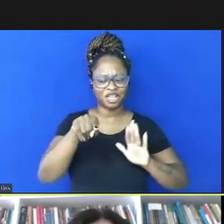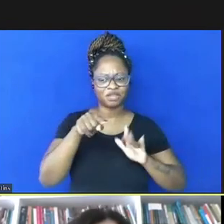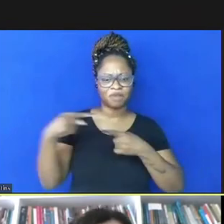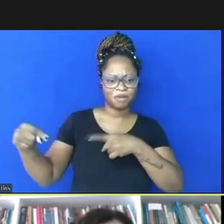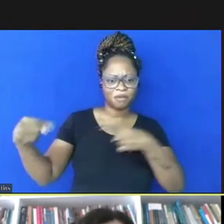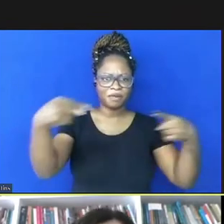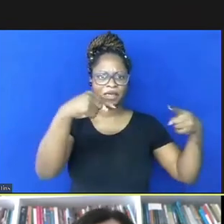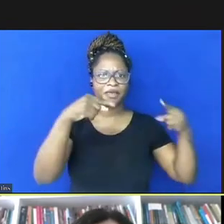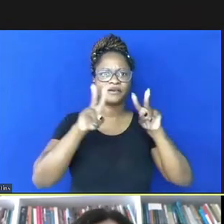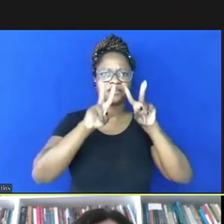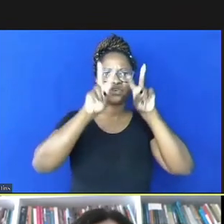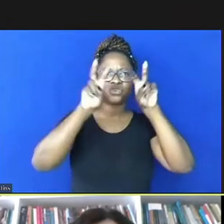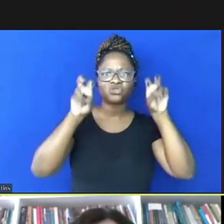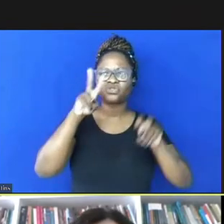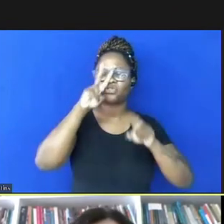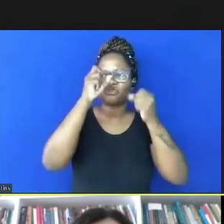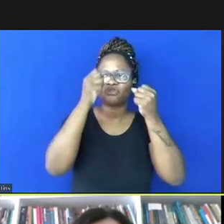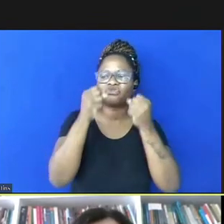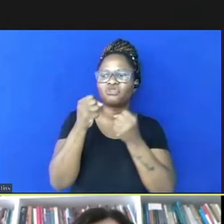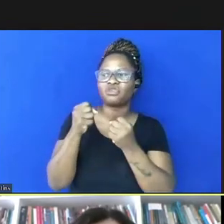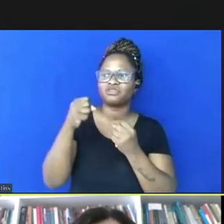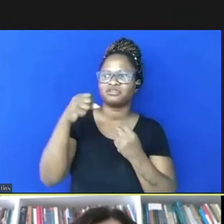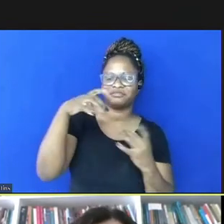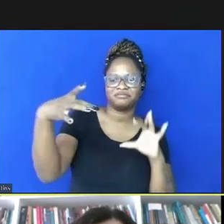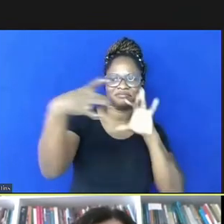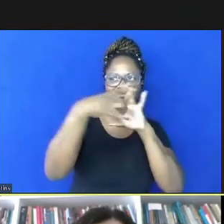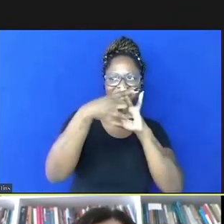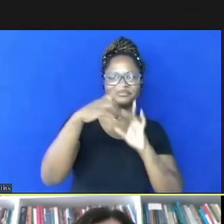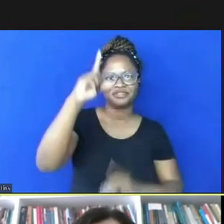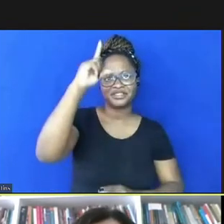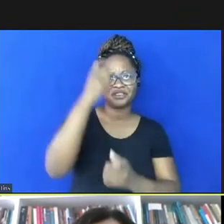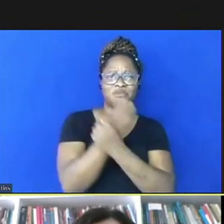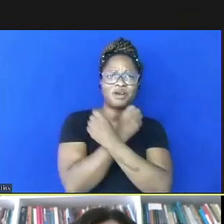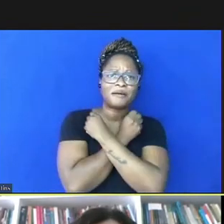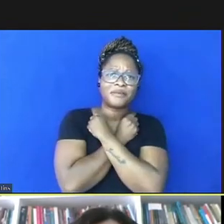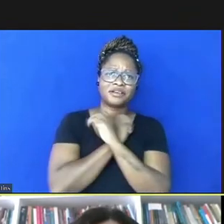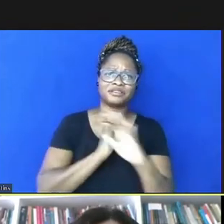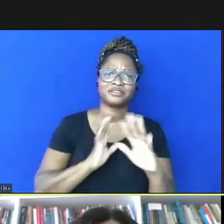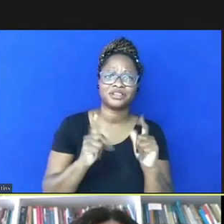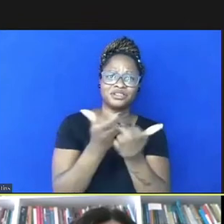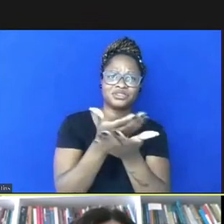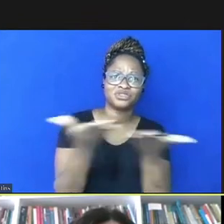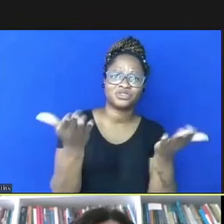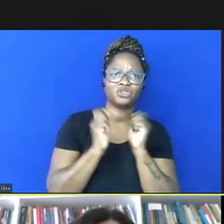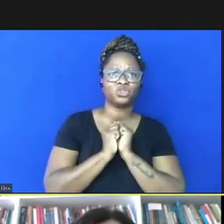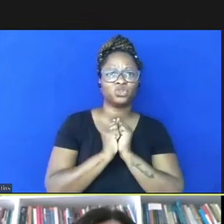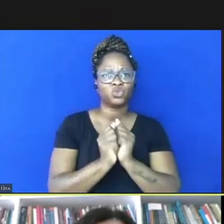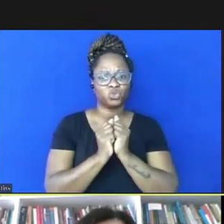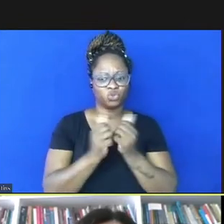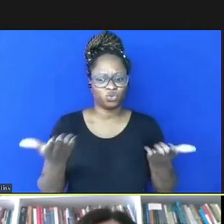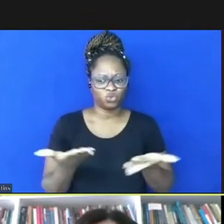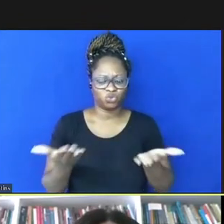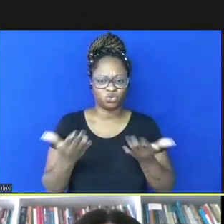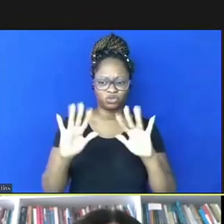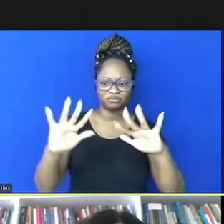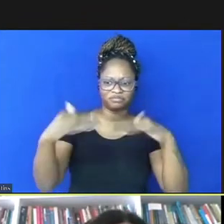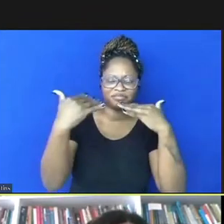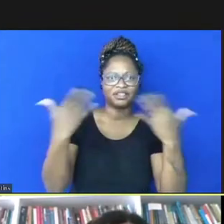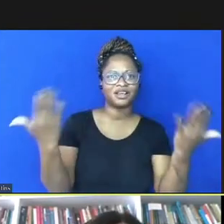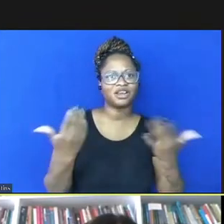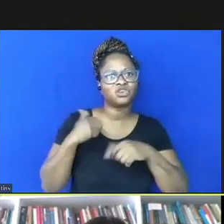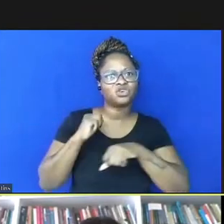sobre o fortalecimento da nossa cooperação com a Alemanha. Um grande abraço a todos e todas que estão conosco hoje nos assistindo e aguardem os